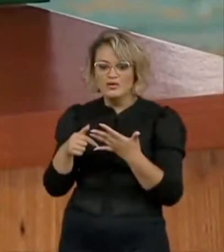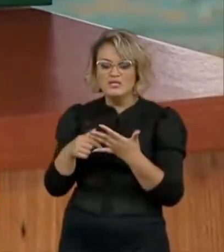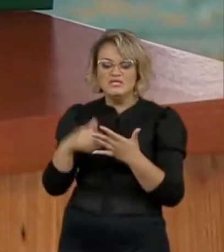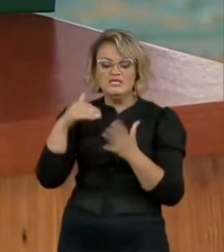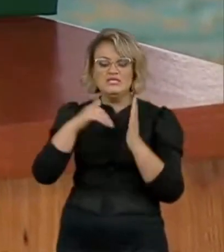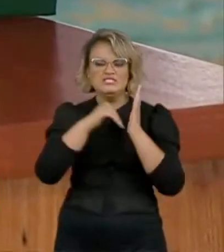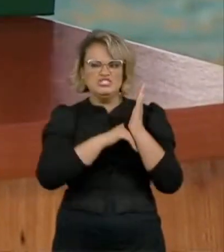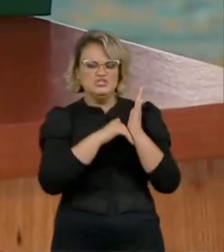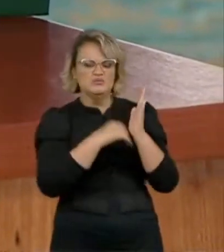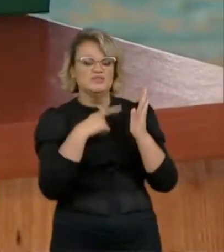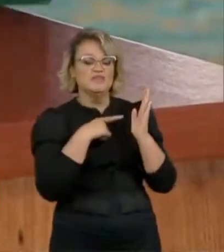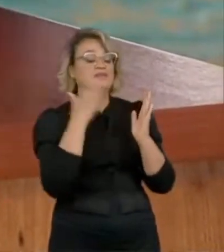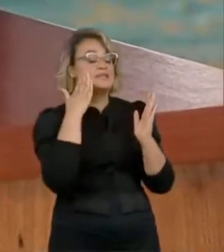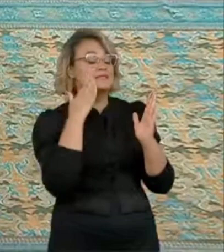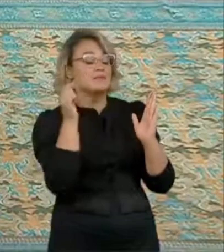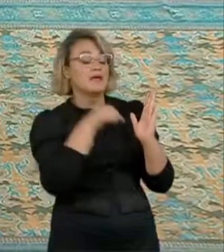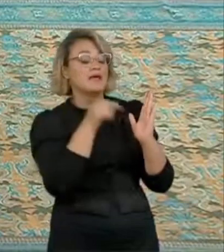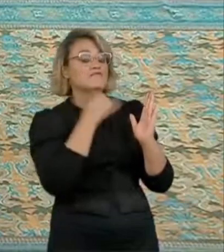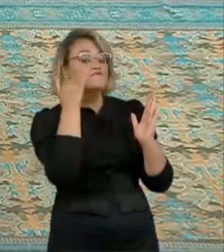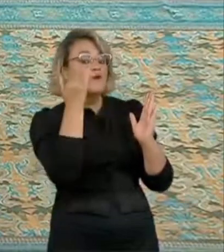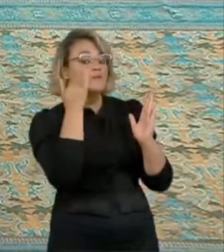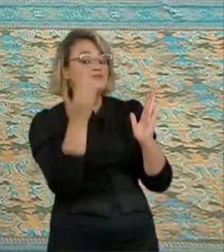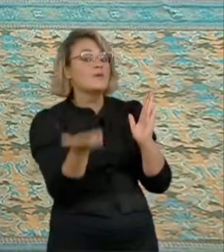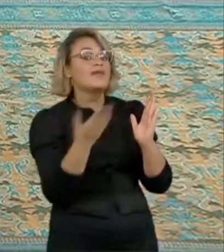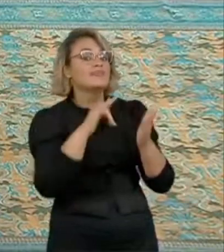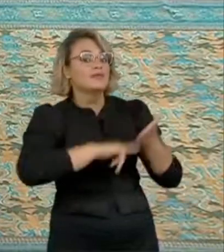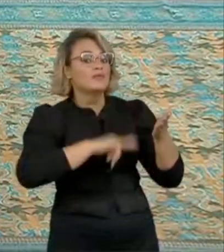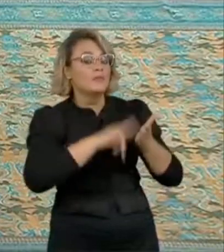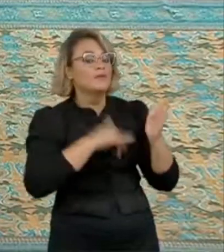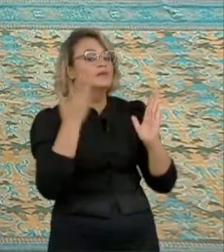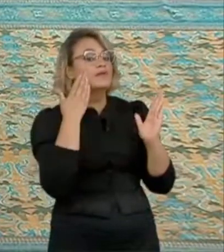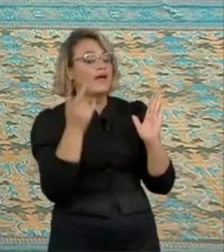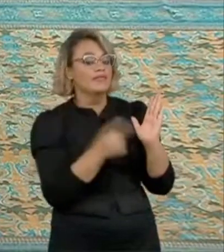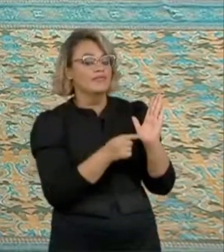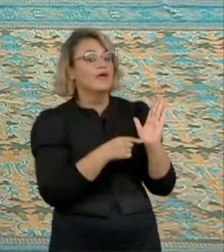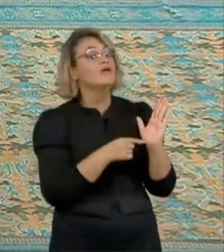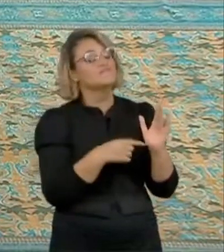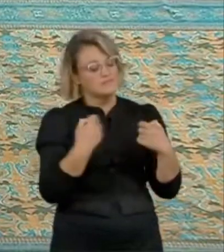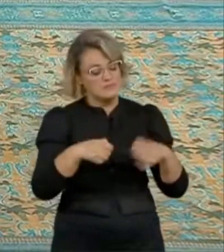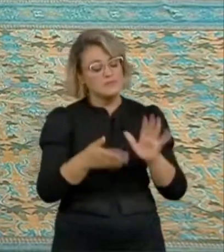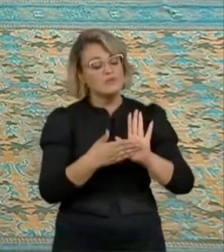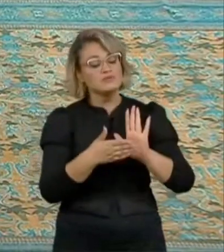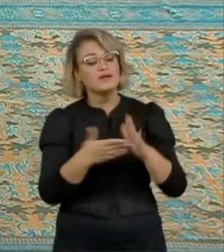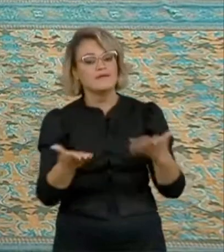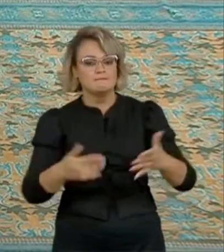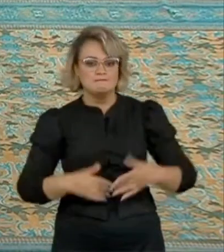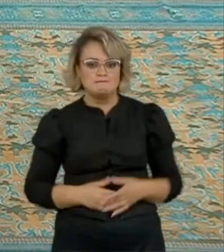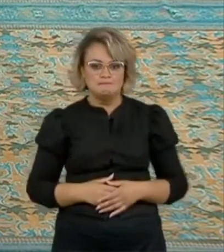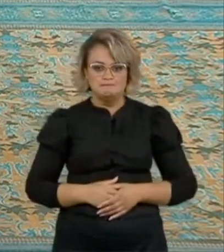sigilo indevido sobre informações e documentos da administração pública